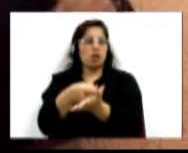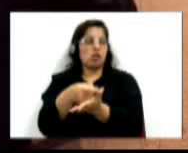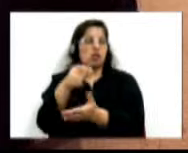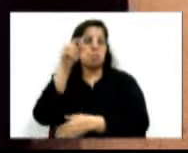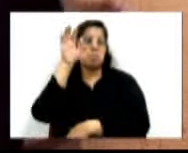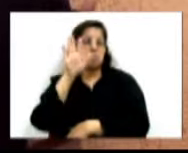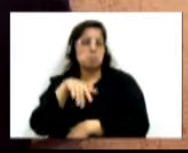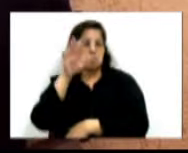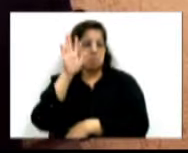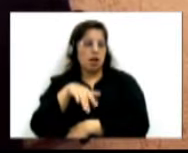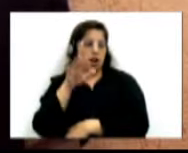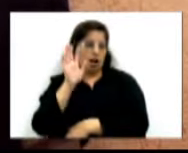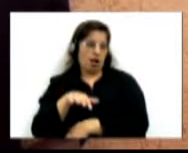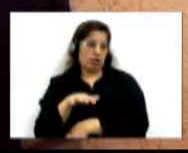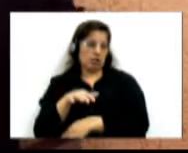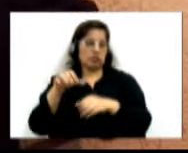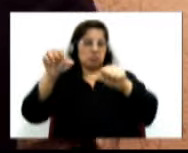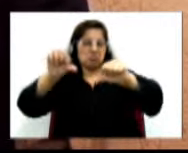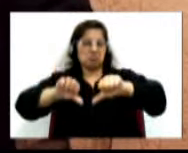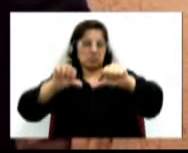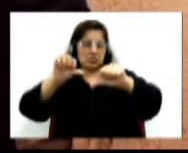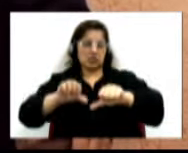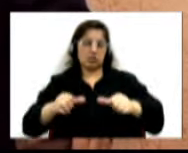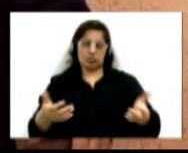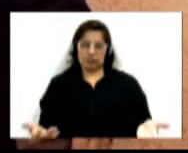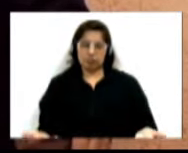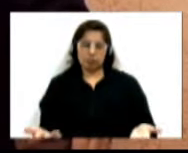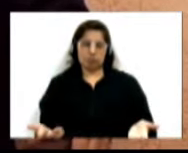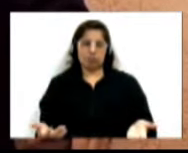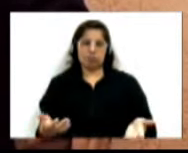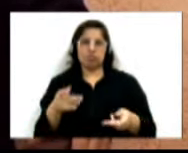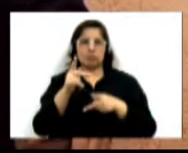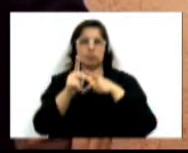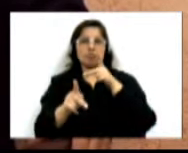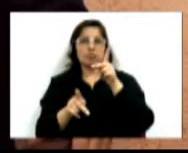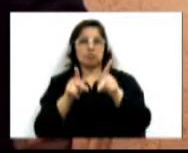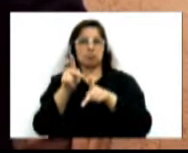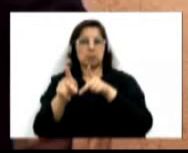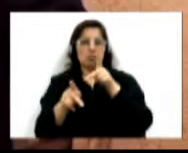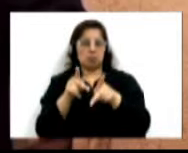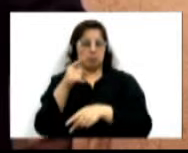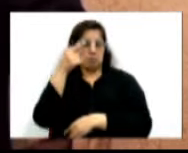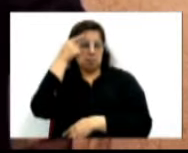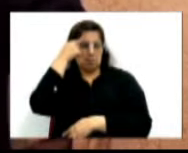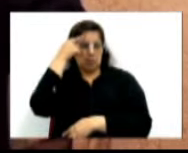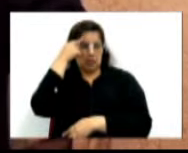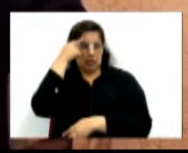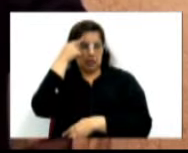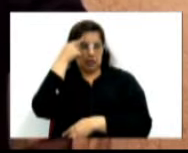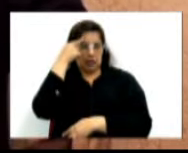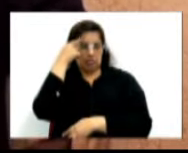são montados em cima de chassi de caminhão para transportar o povo que o governo julga ser gado.